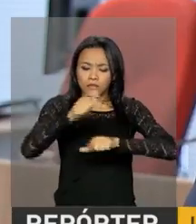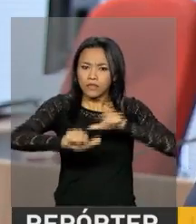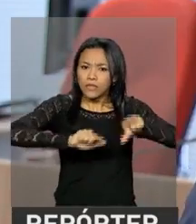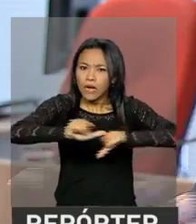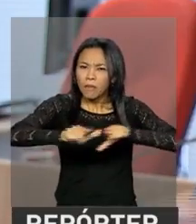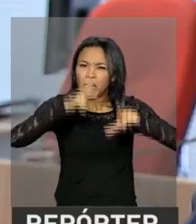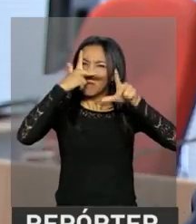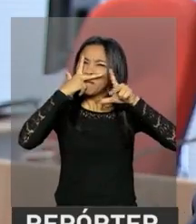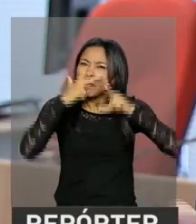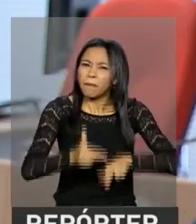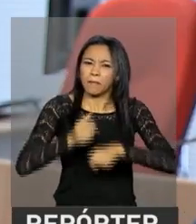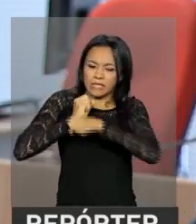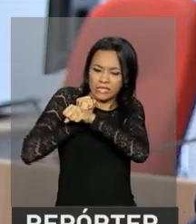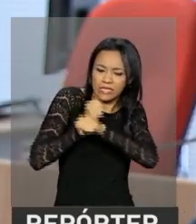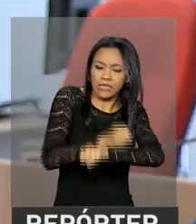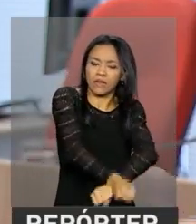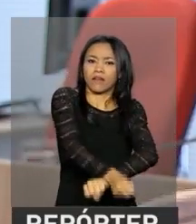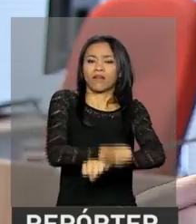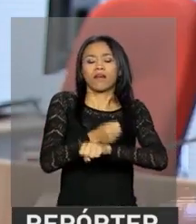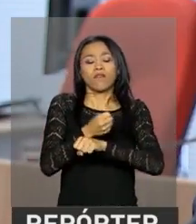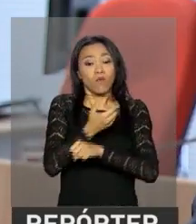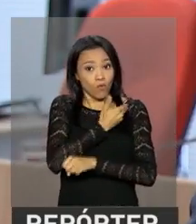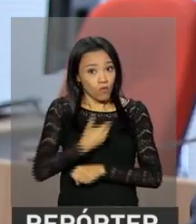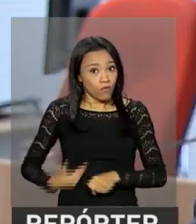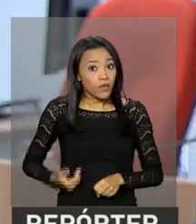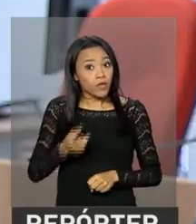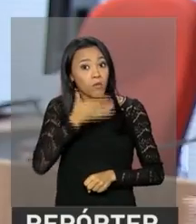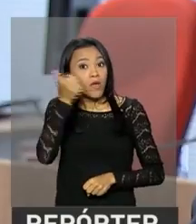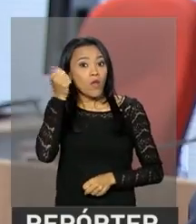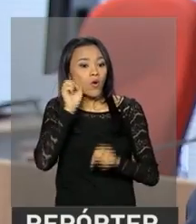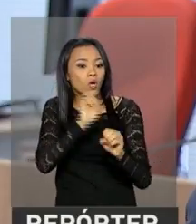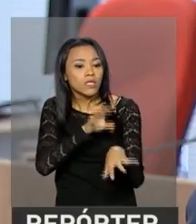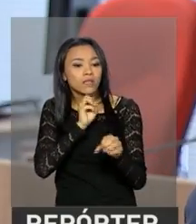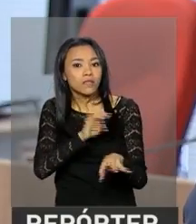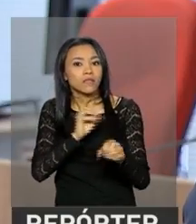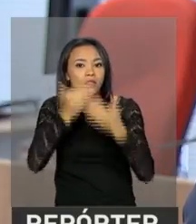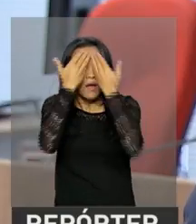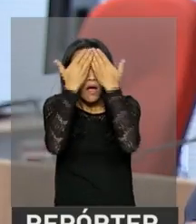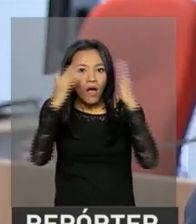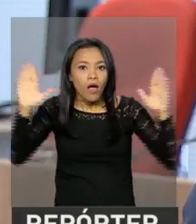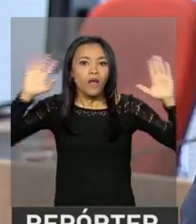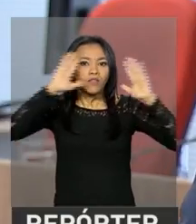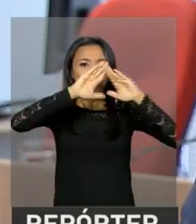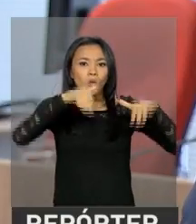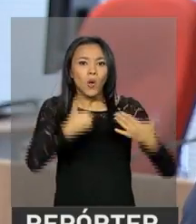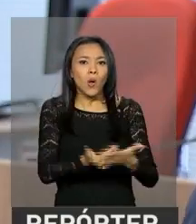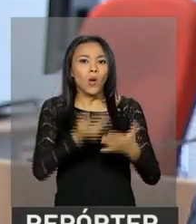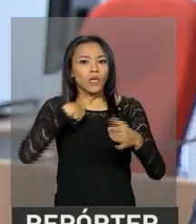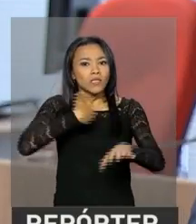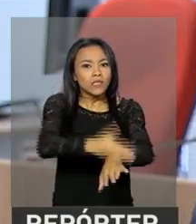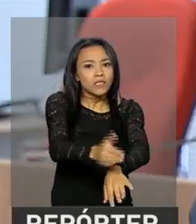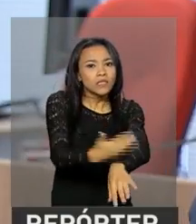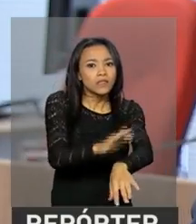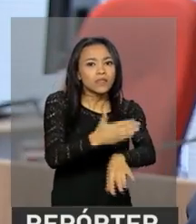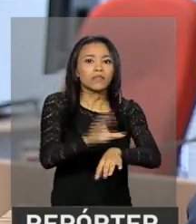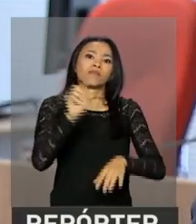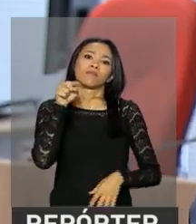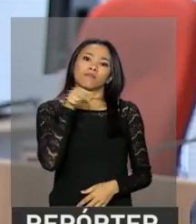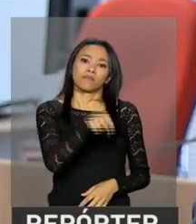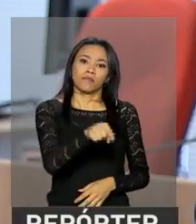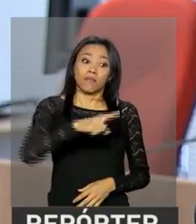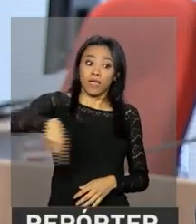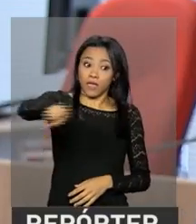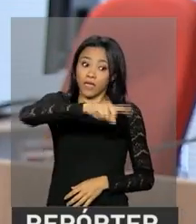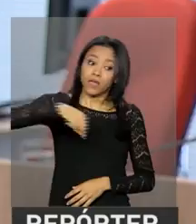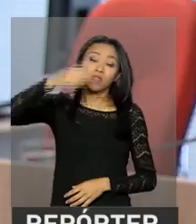escravo o estado pode investir numa melhor educação daquela população nem escolas em capacitação para que a população